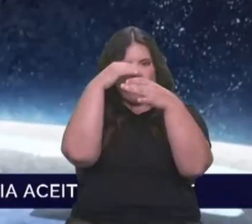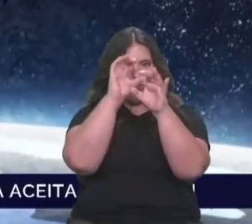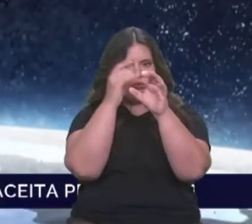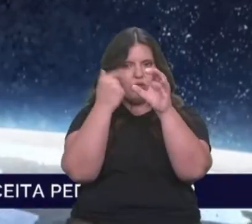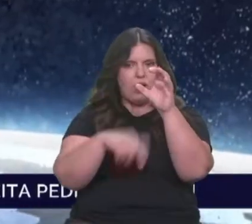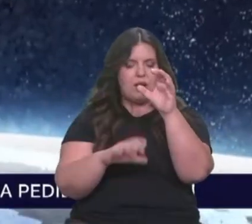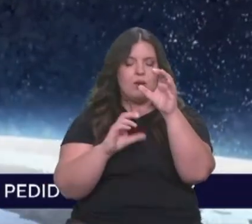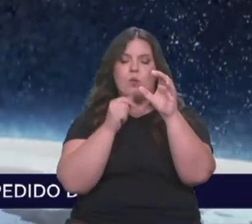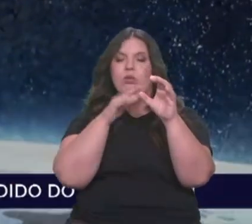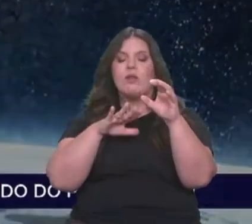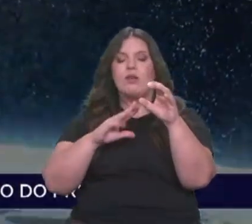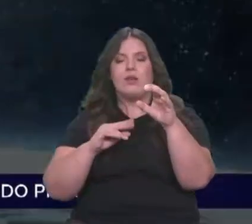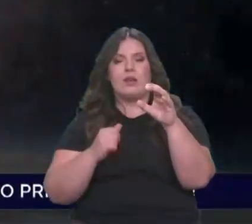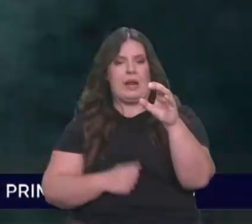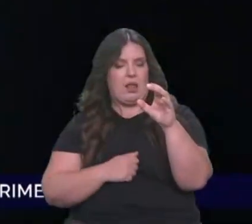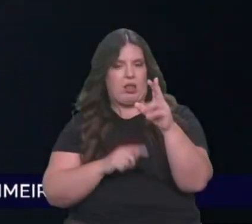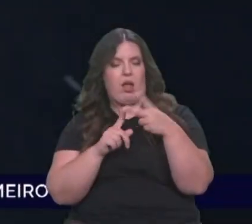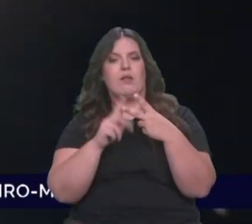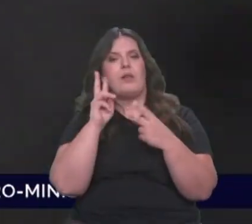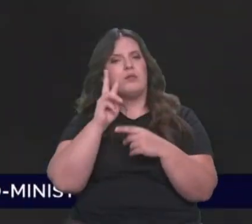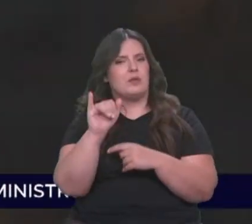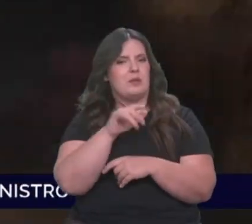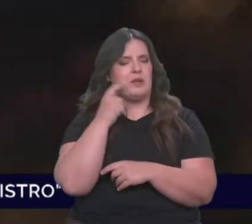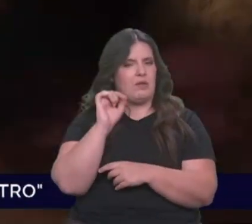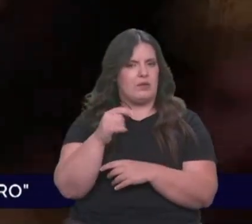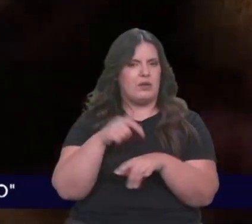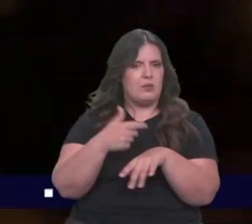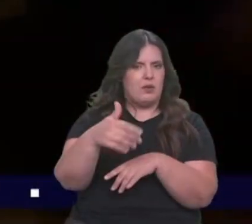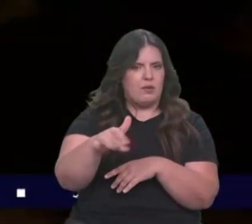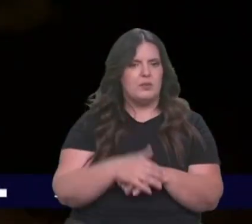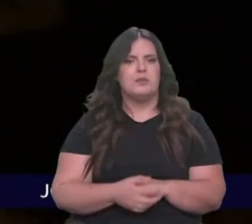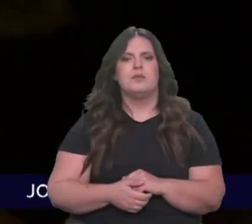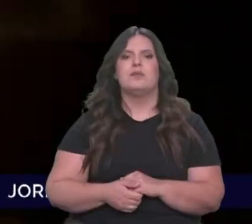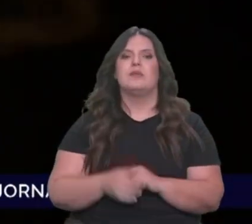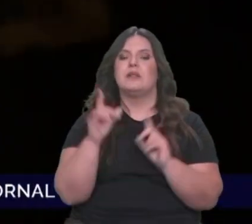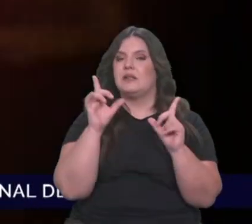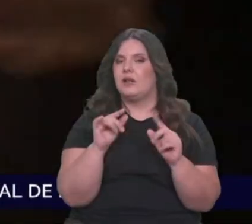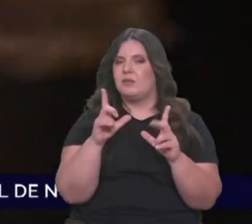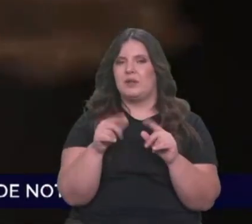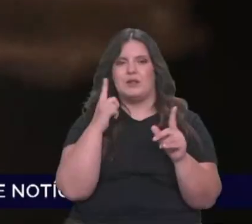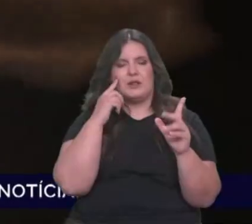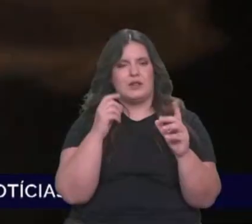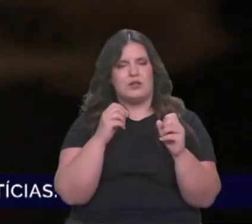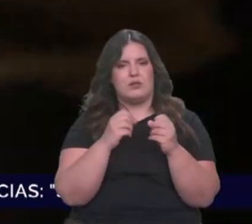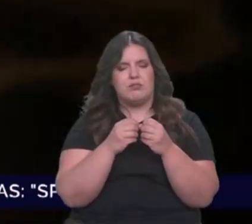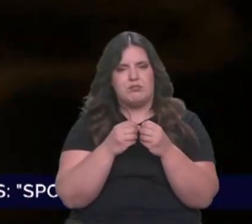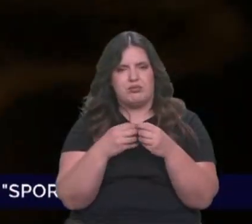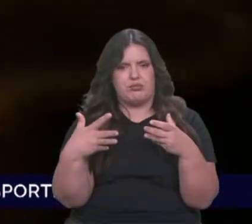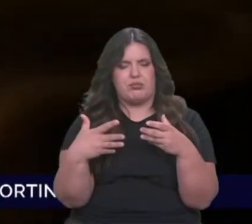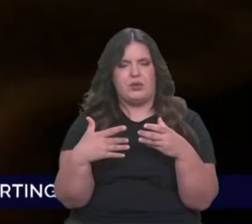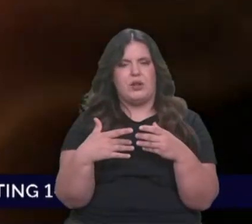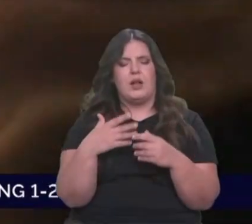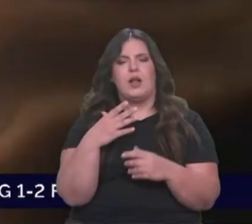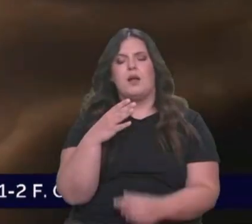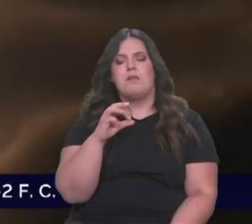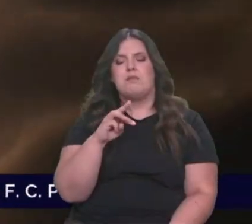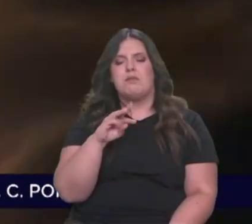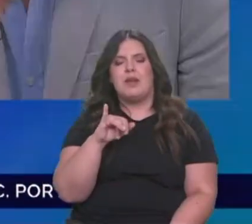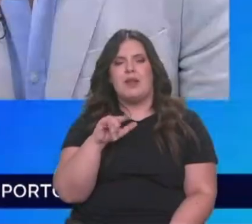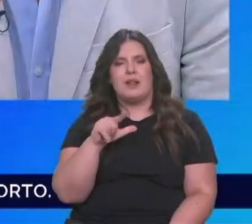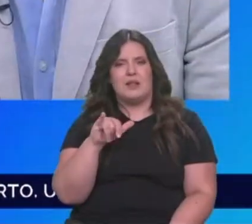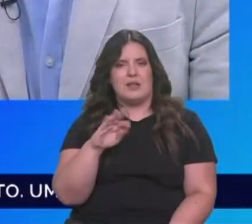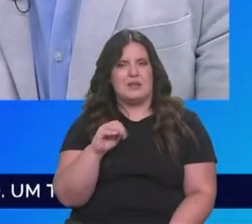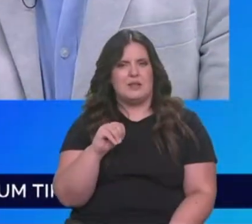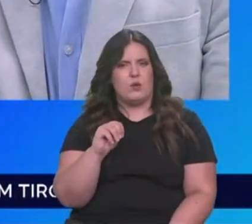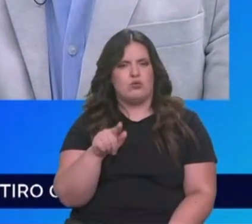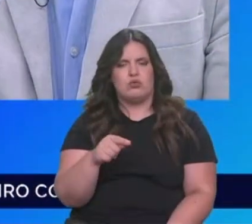no Canadá. Nós vamos ver imagens desse radiotelescópio daqui a um bocado. E estas explosões de rádio duram apenas milissegundos. Portanto, os